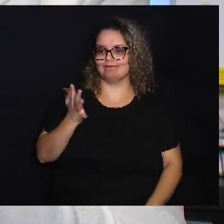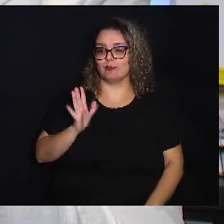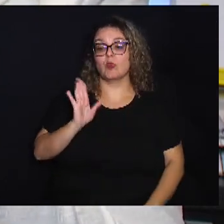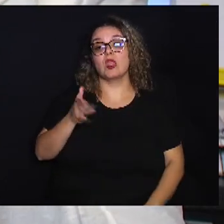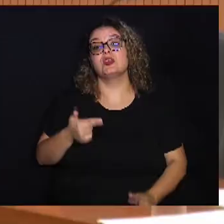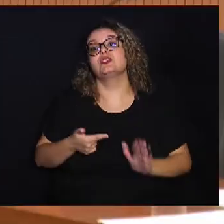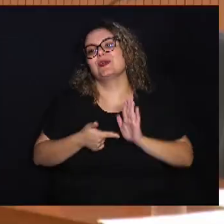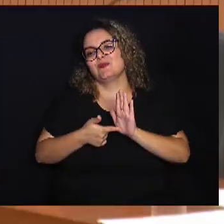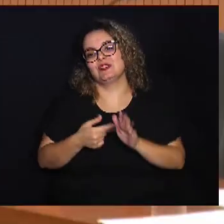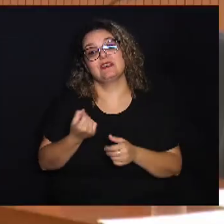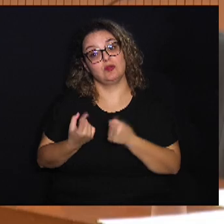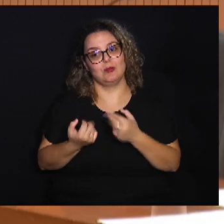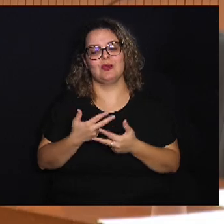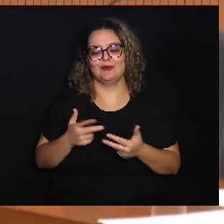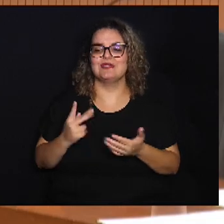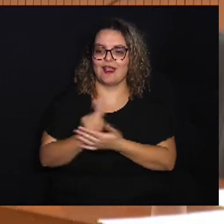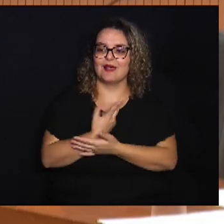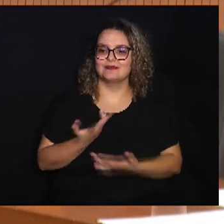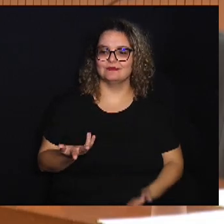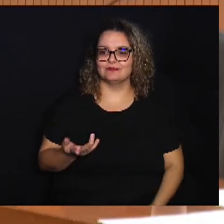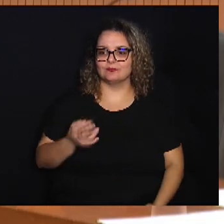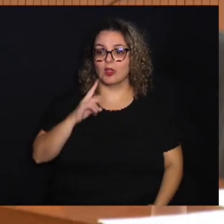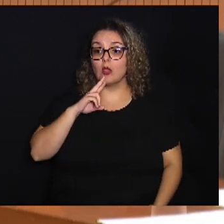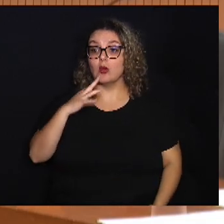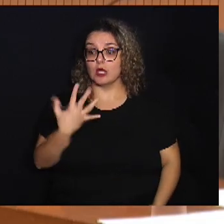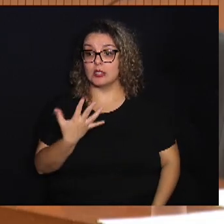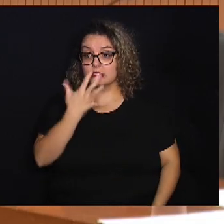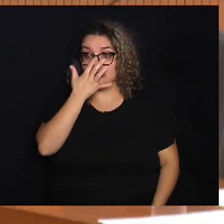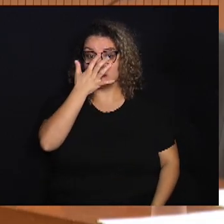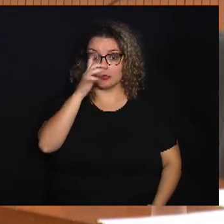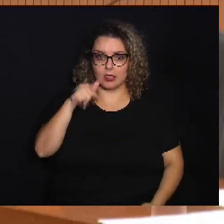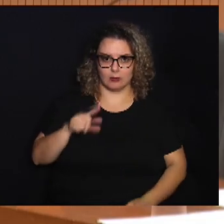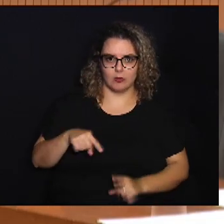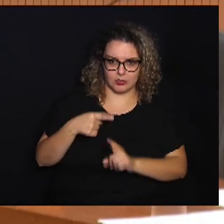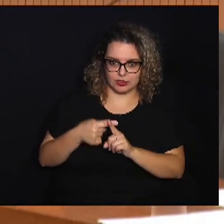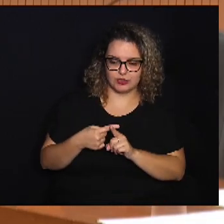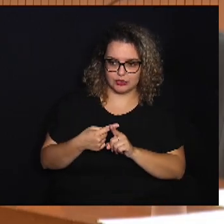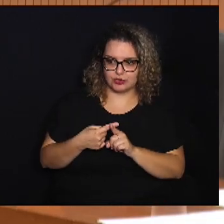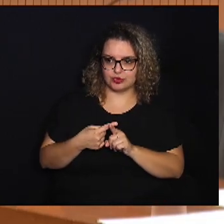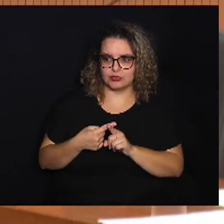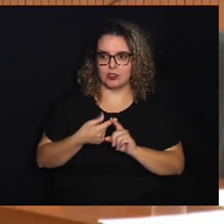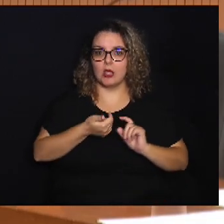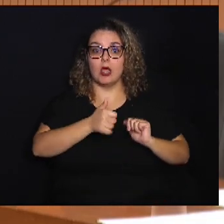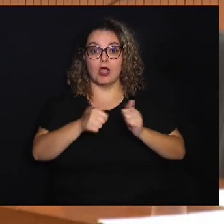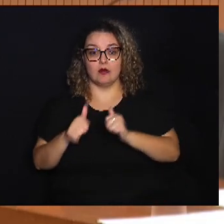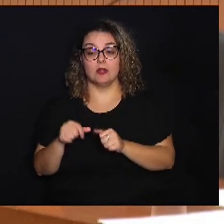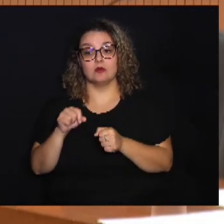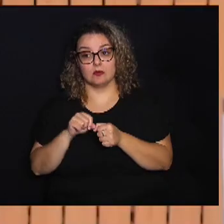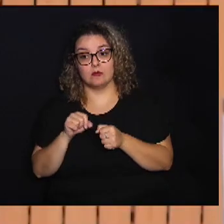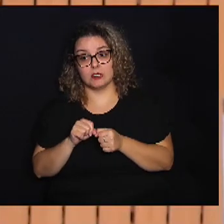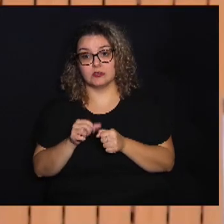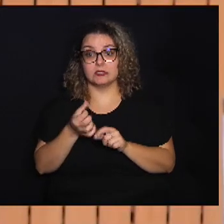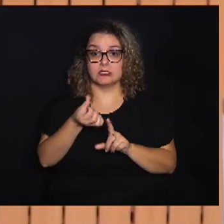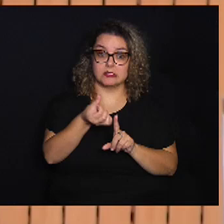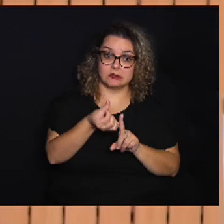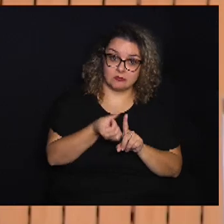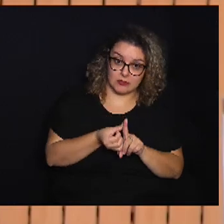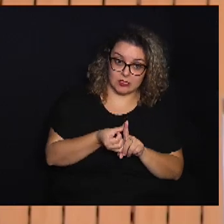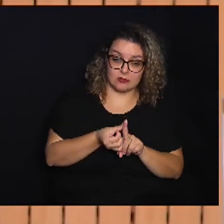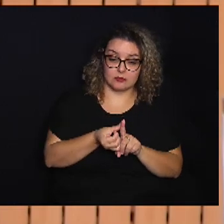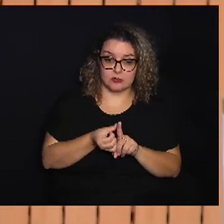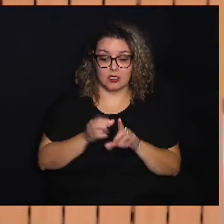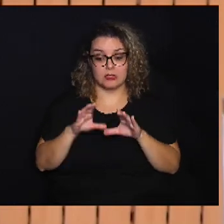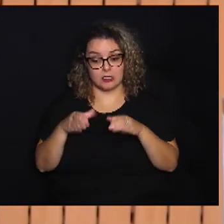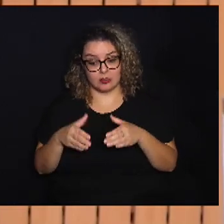denuncia que tem alguma coisa errada. O resultado dos trabalhos é positivo. A avaliação que eu faço nesses 6 meses da